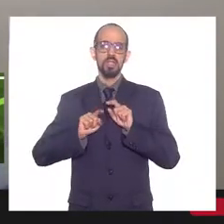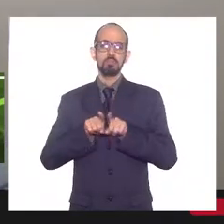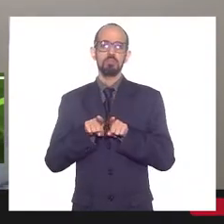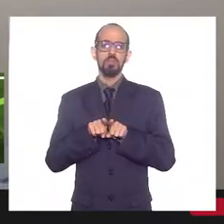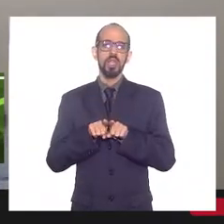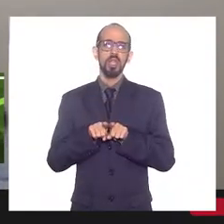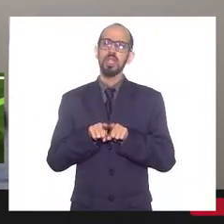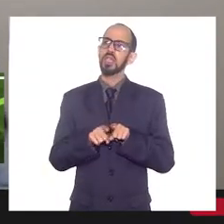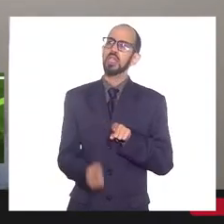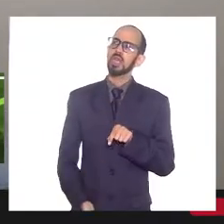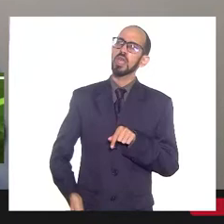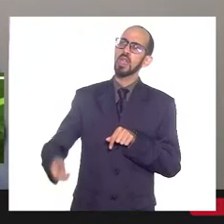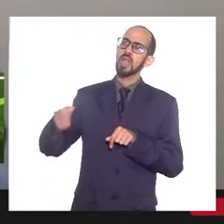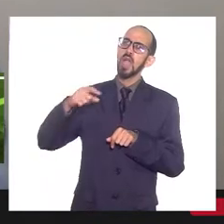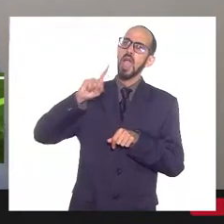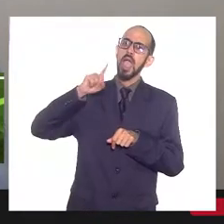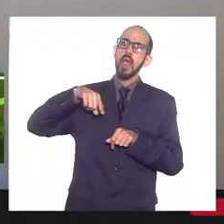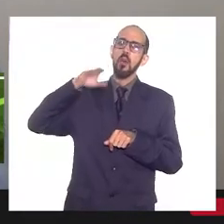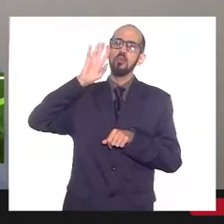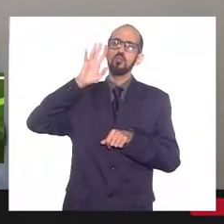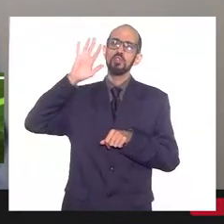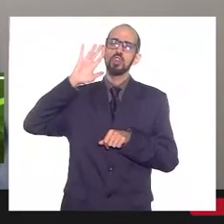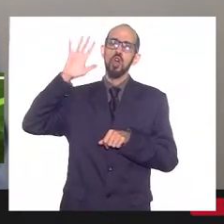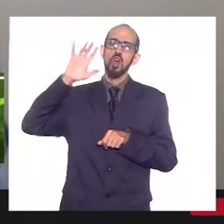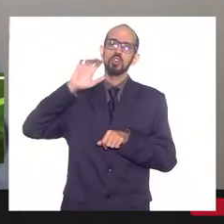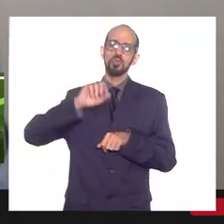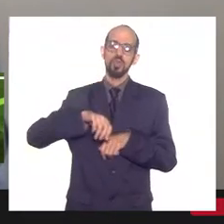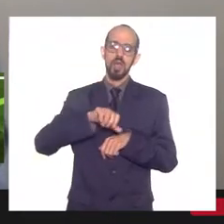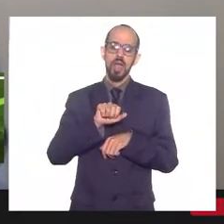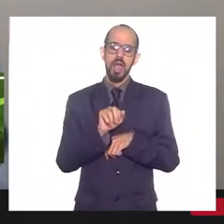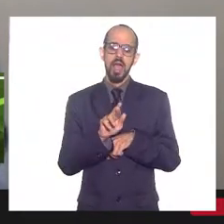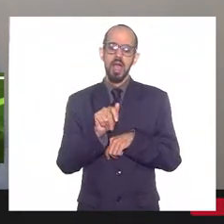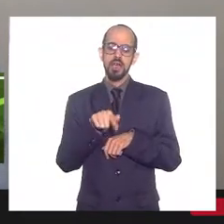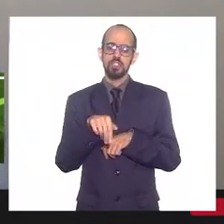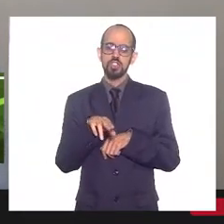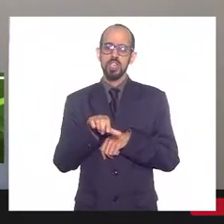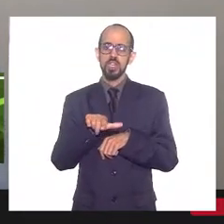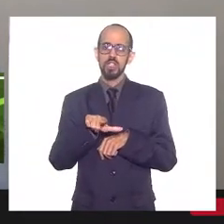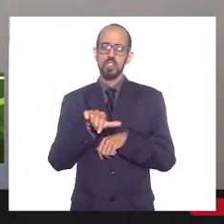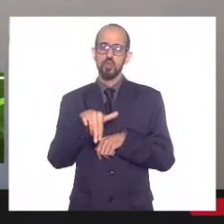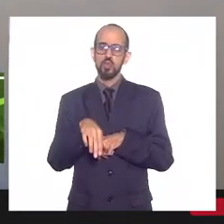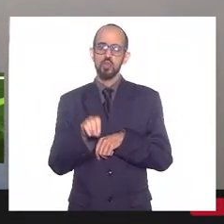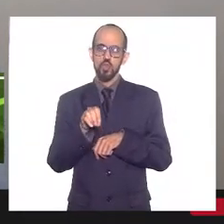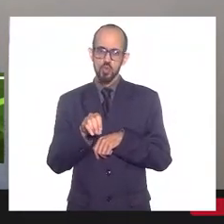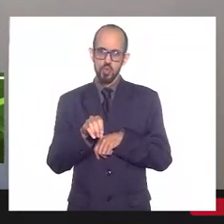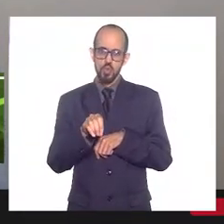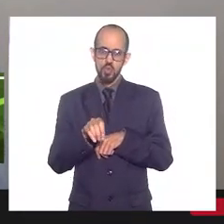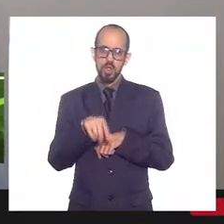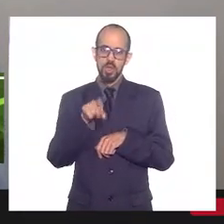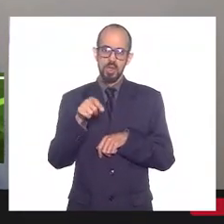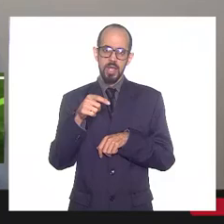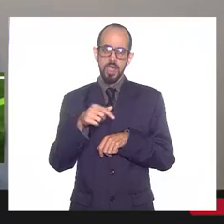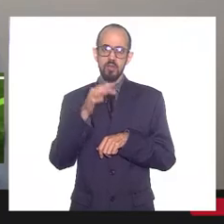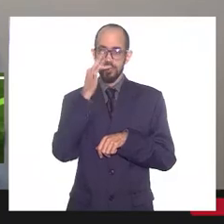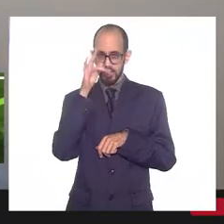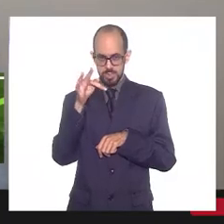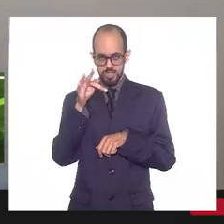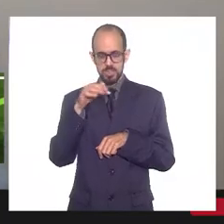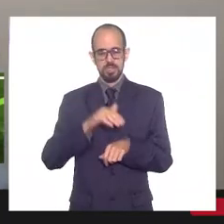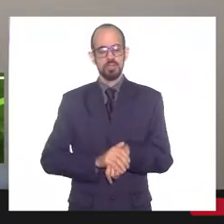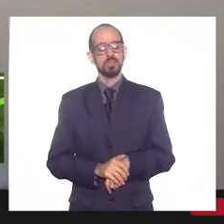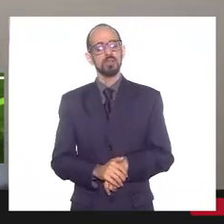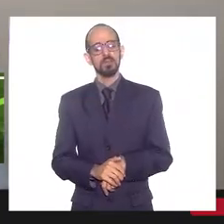essa vai me permitir lembrei de um filósofo argelino de nascimento e francês depois de naturalidade é Luiza altos